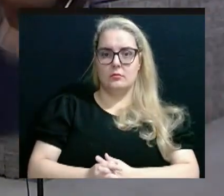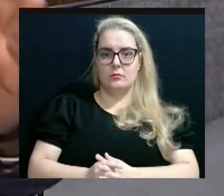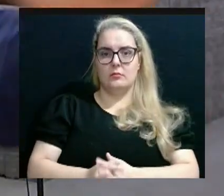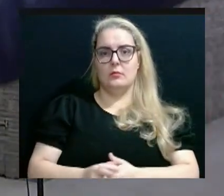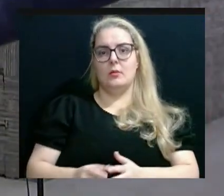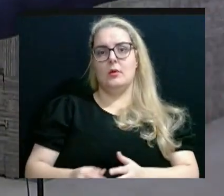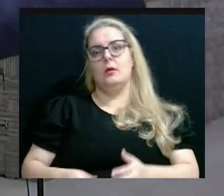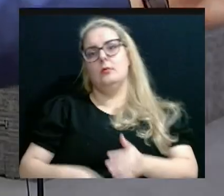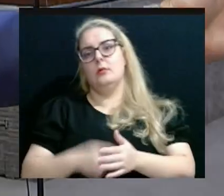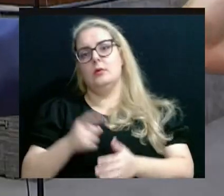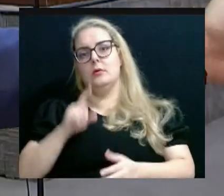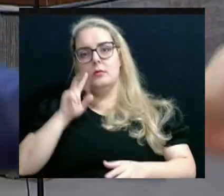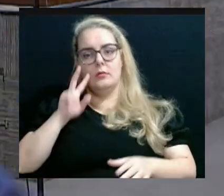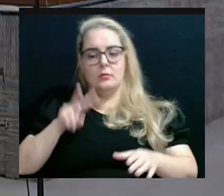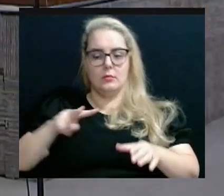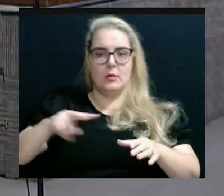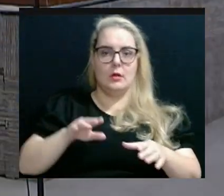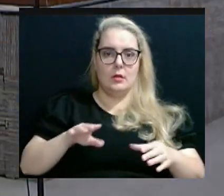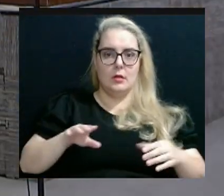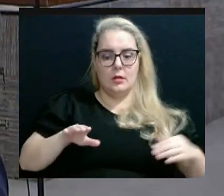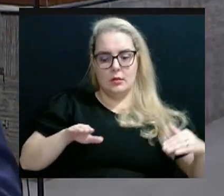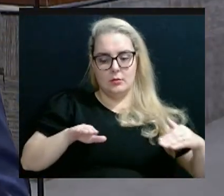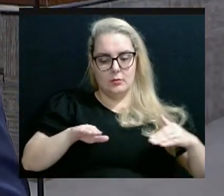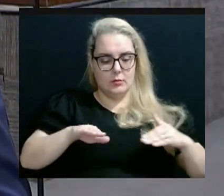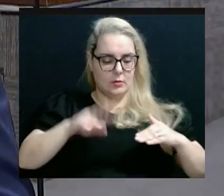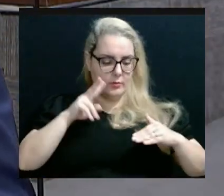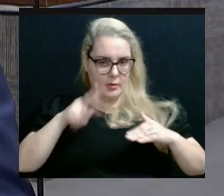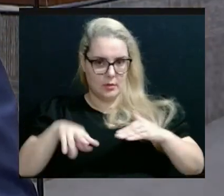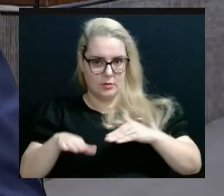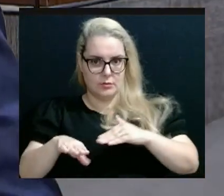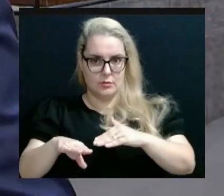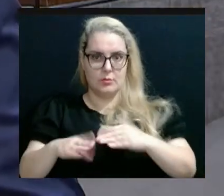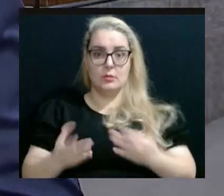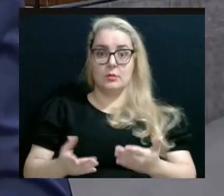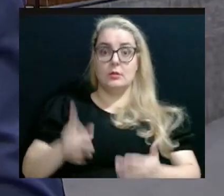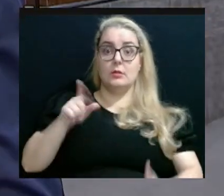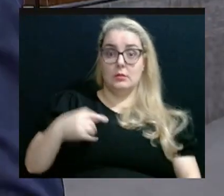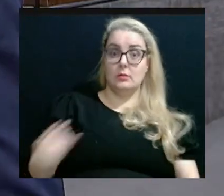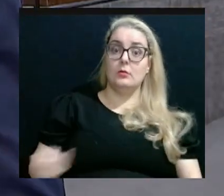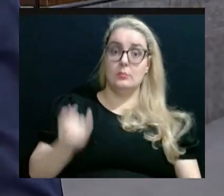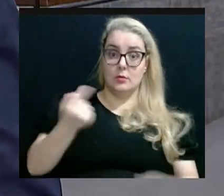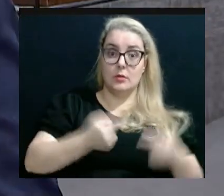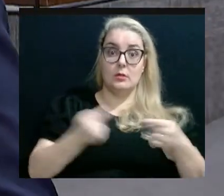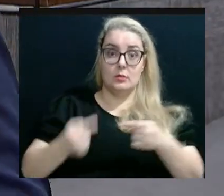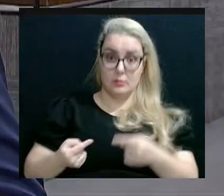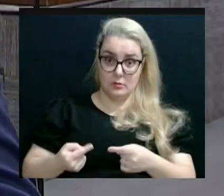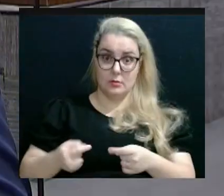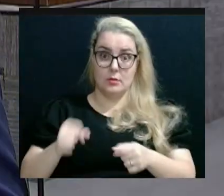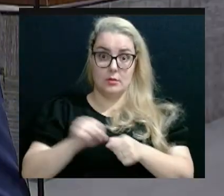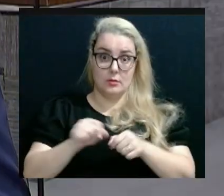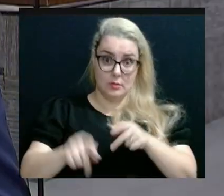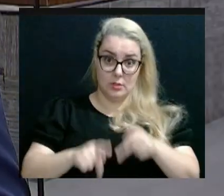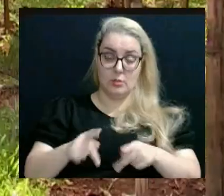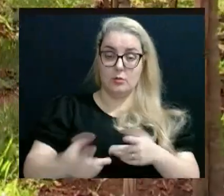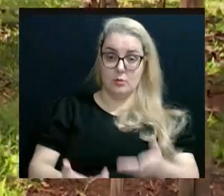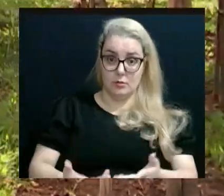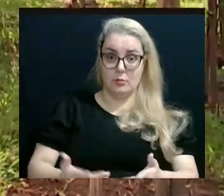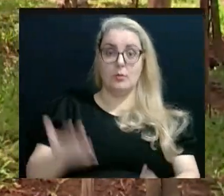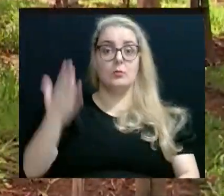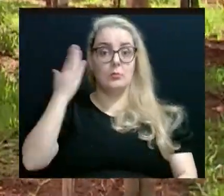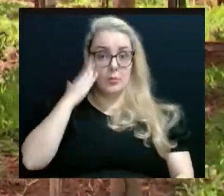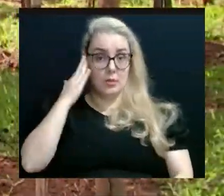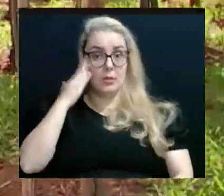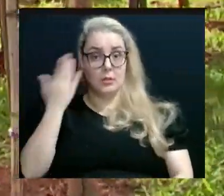lado da rotatória, é quem vem na rotatória. Então, são debates importantes que têm que ser feitos com a população para que entenda, né?